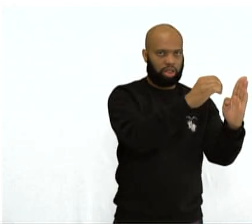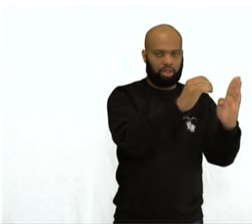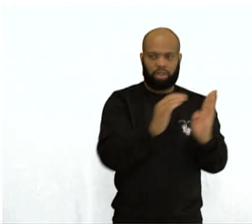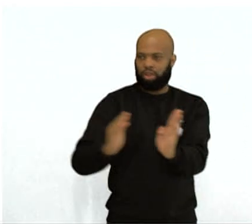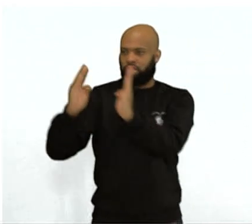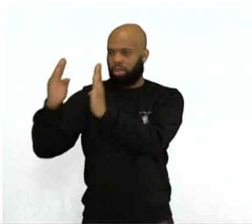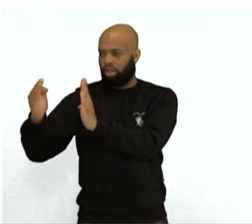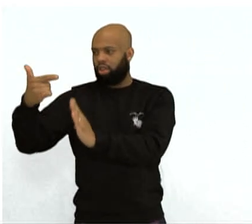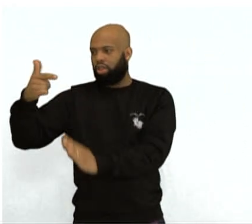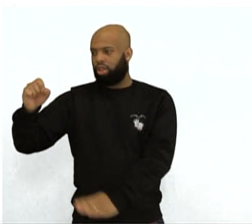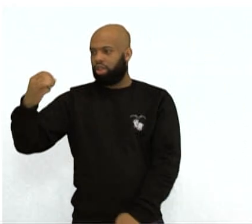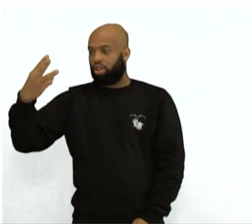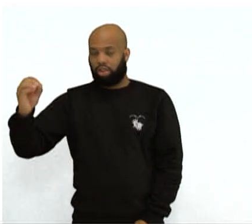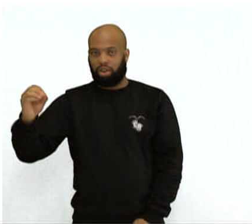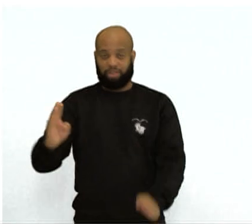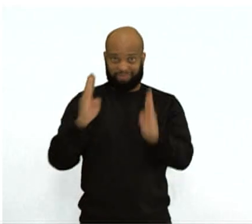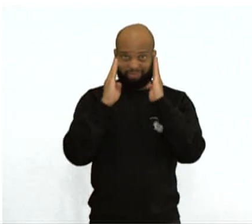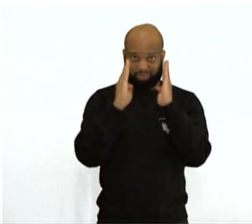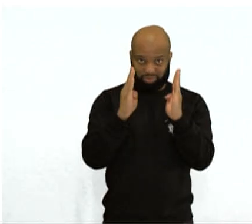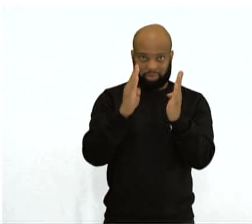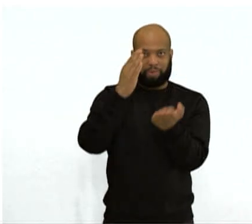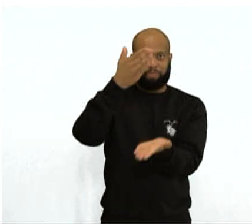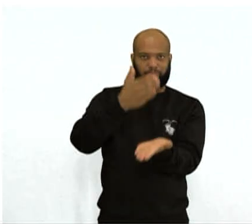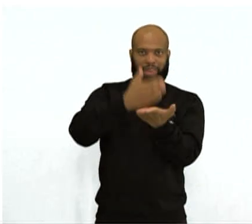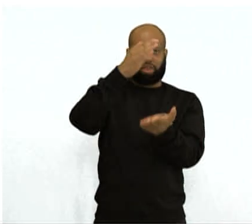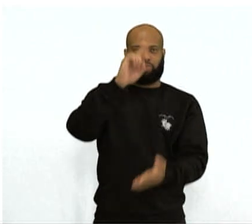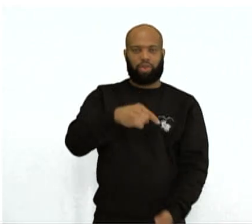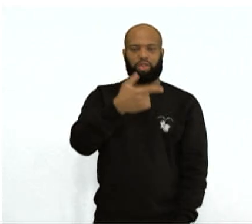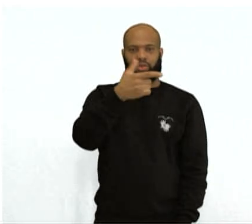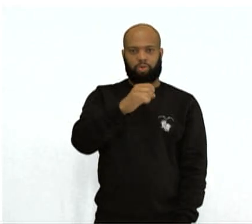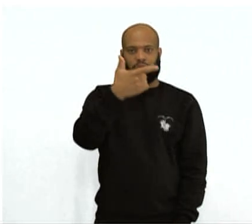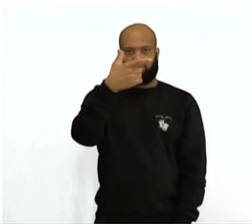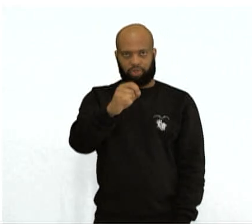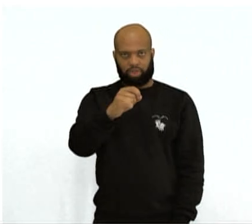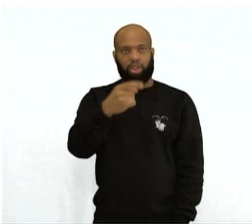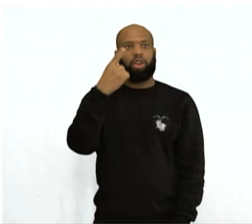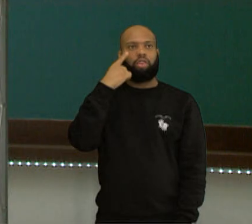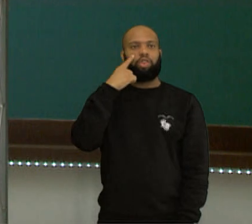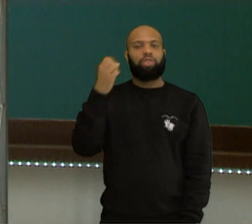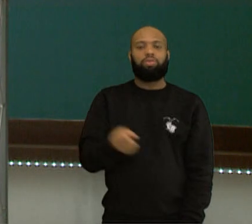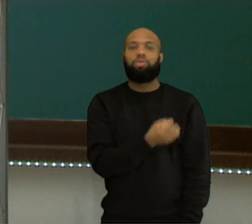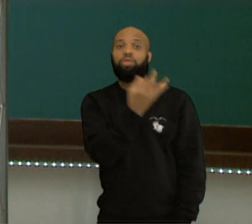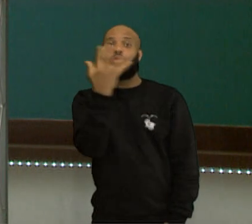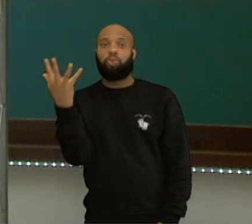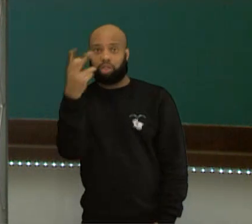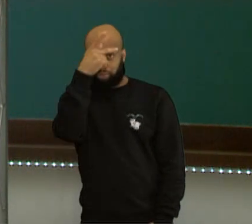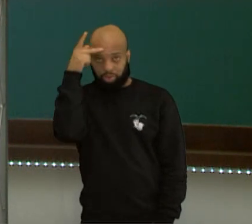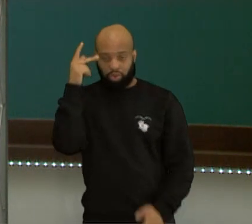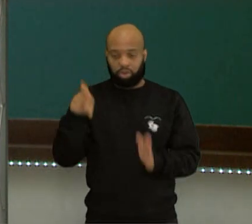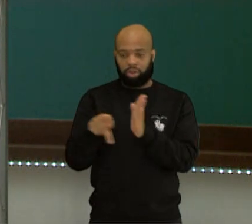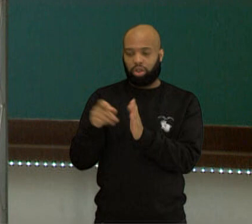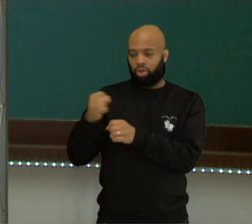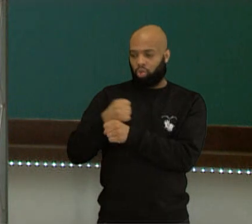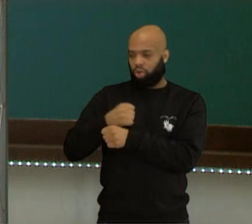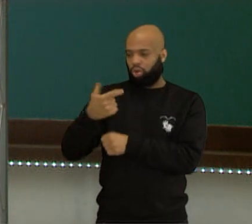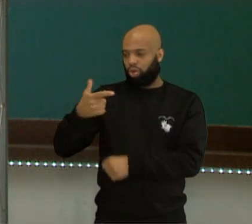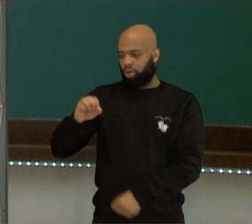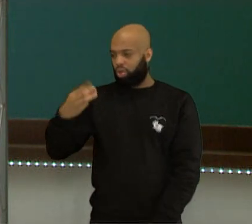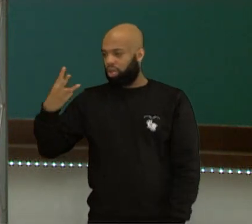nós tiramos esse ponto médio? Vamos olhar a quantidade de pessoas ali, né? A previsão para 2030 e o que foi